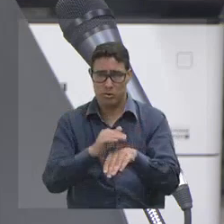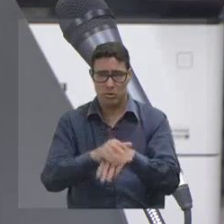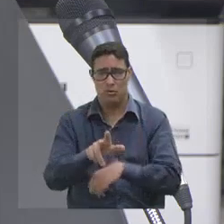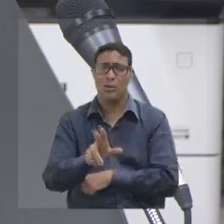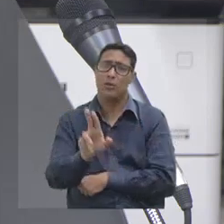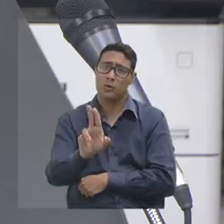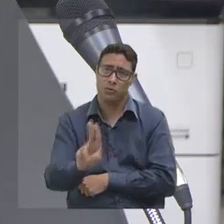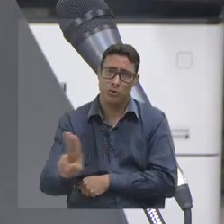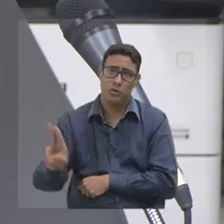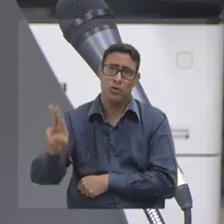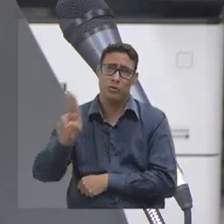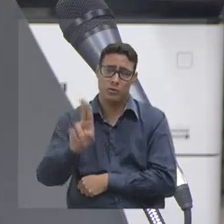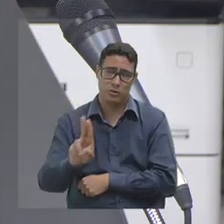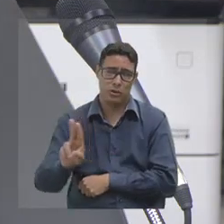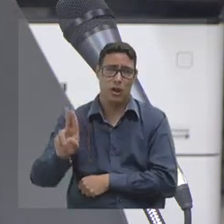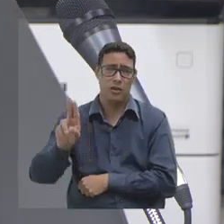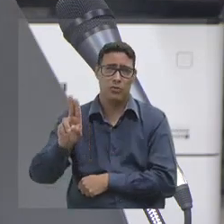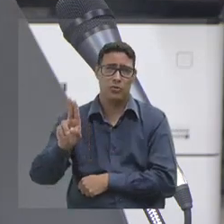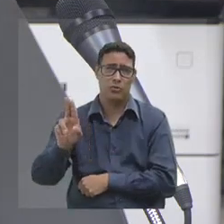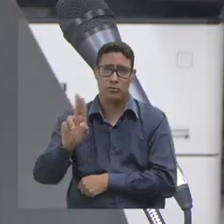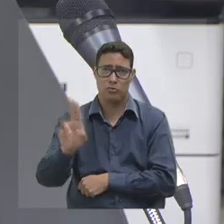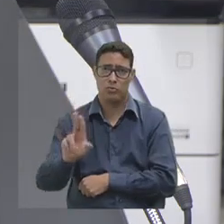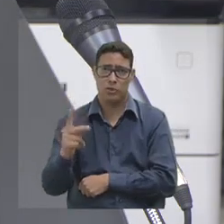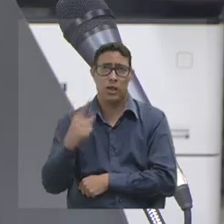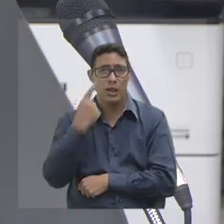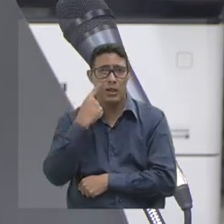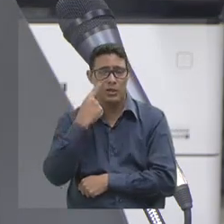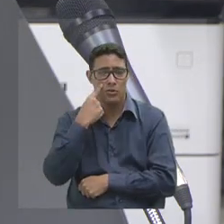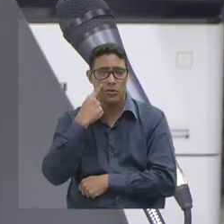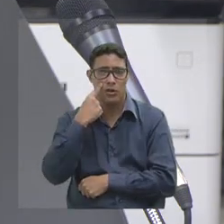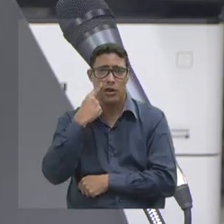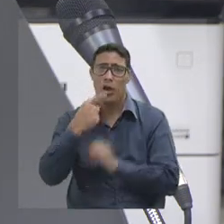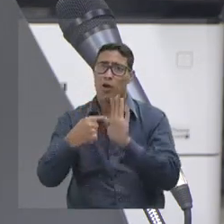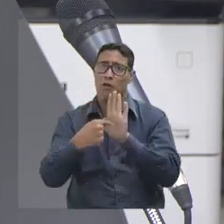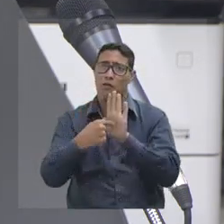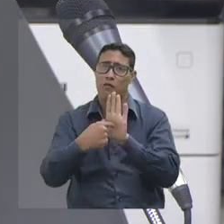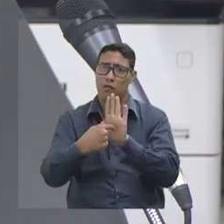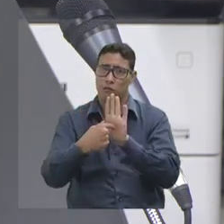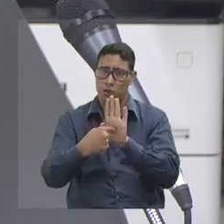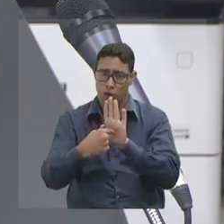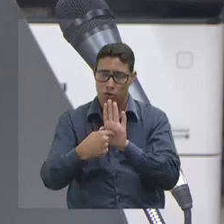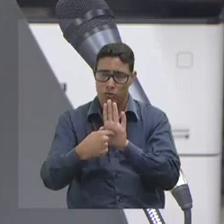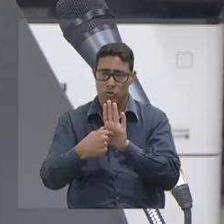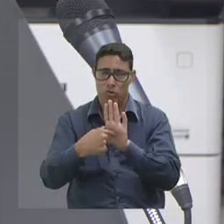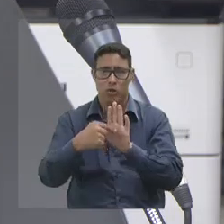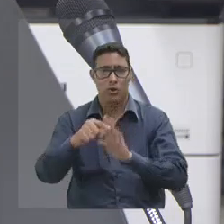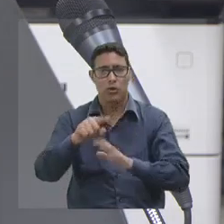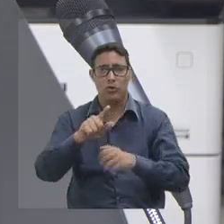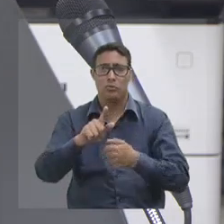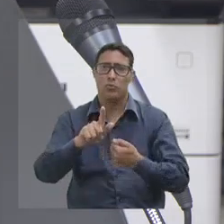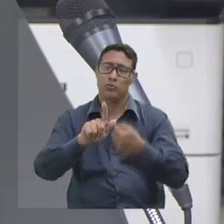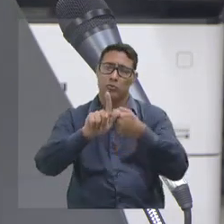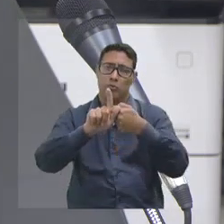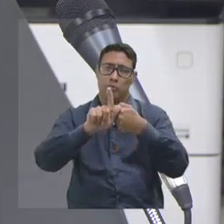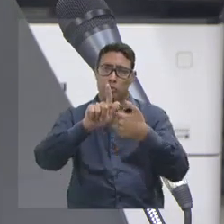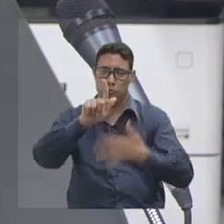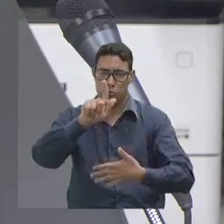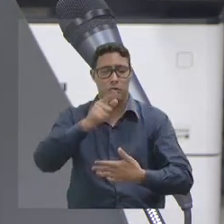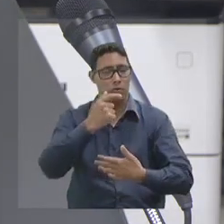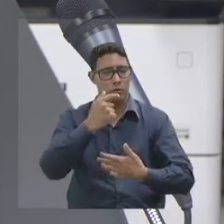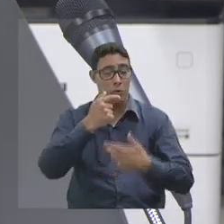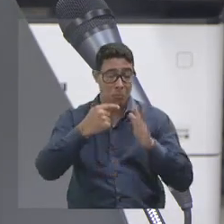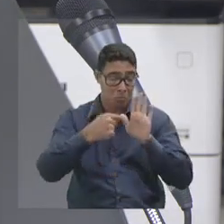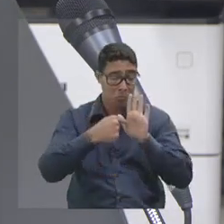como e nós temos inclusive fotos do Google mostrando o antes deles ou depois deles usando inclusive para